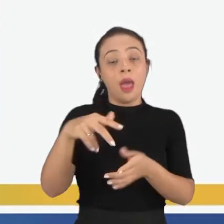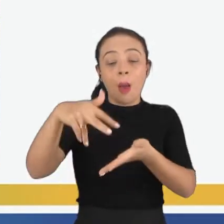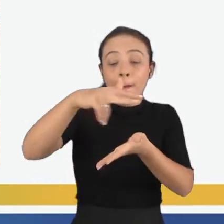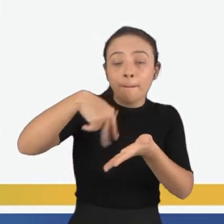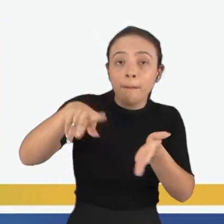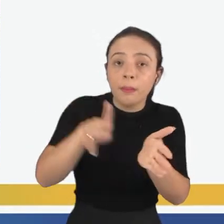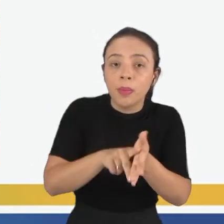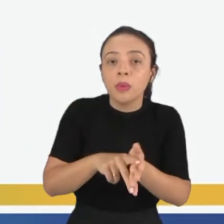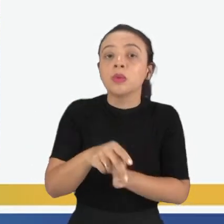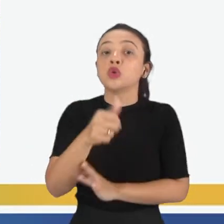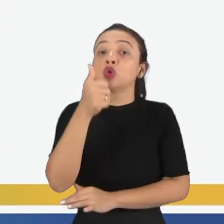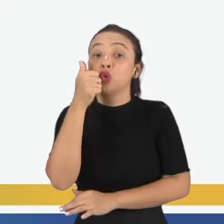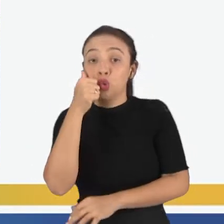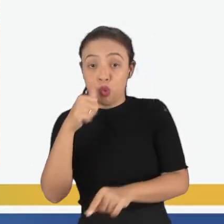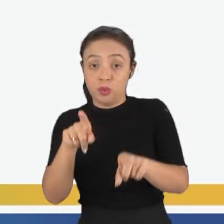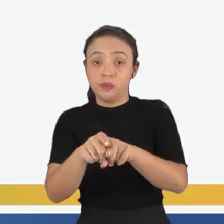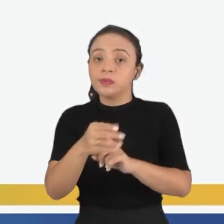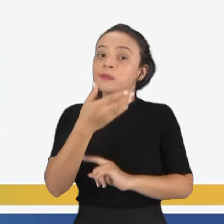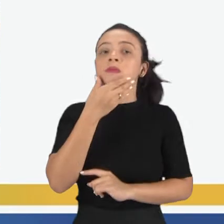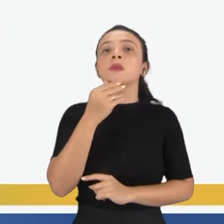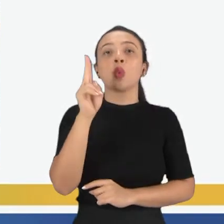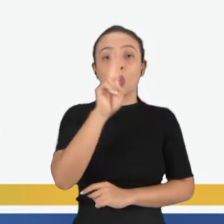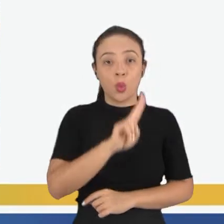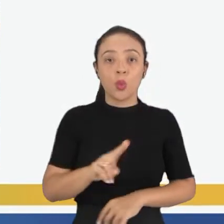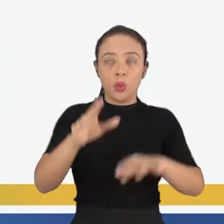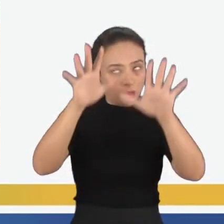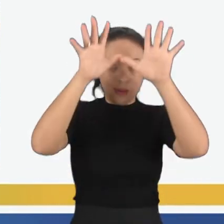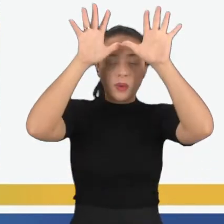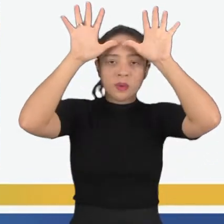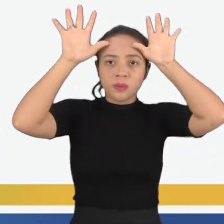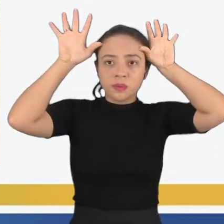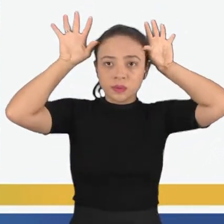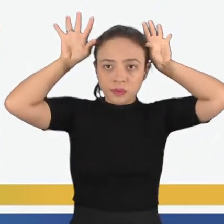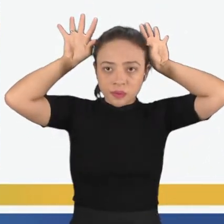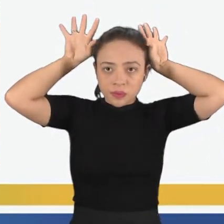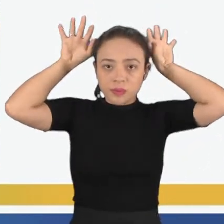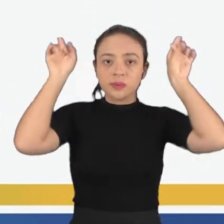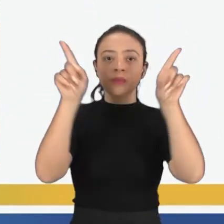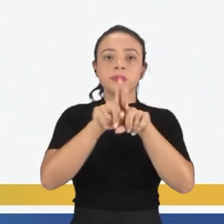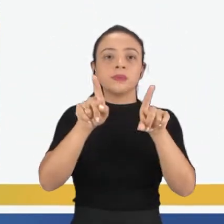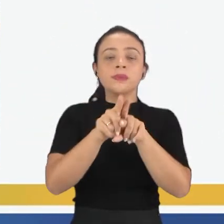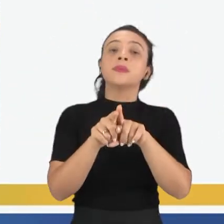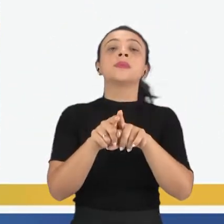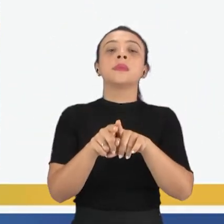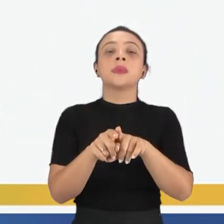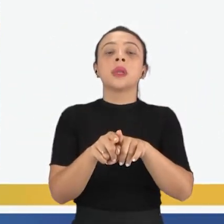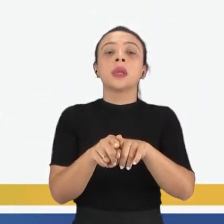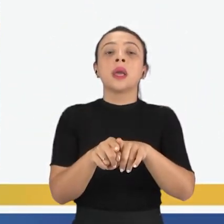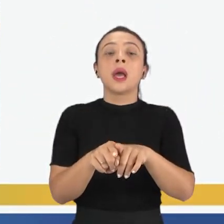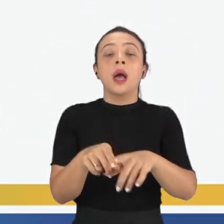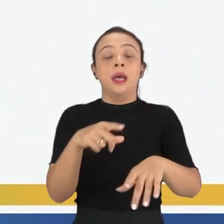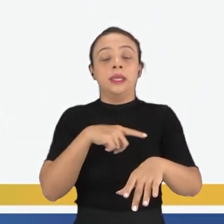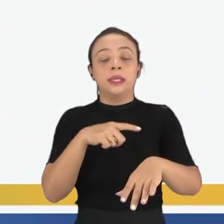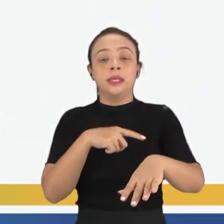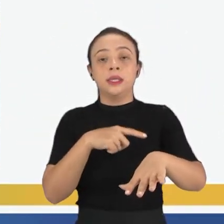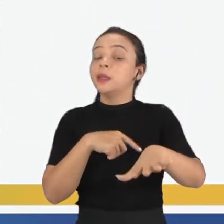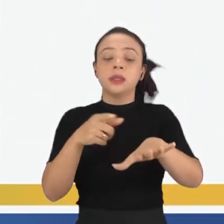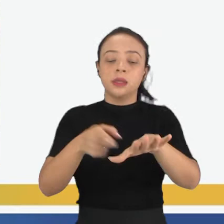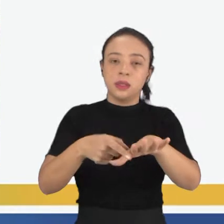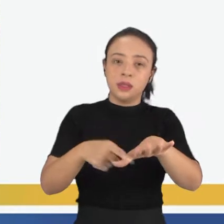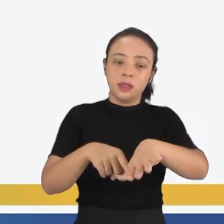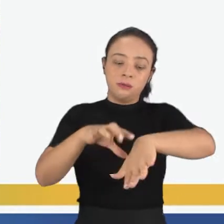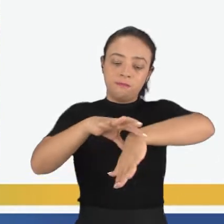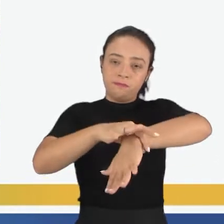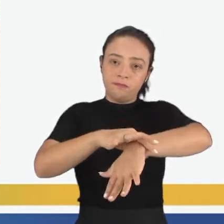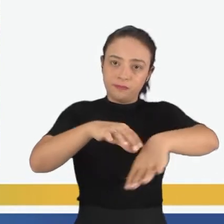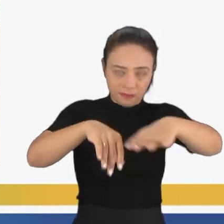homens e por mulheres. Eles usam cocares, usam chocalhos presos nos tornozelos, muitas vezes presos